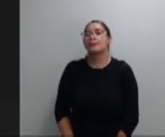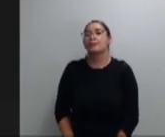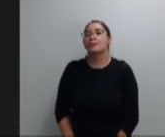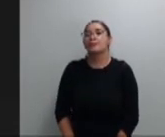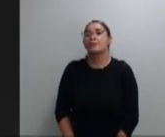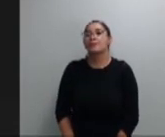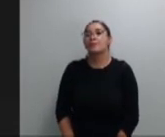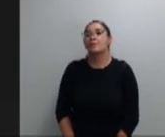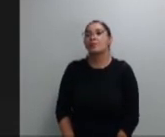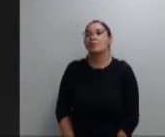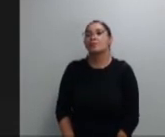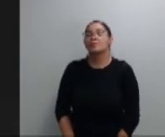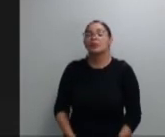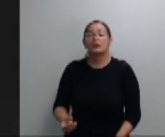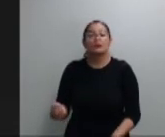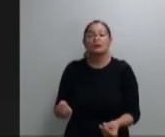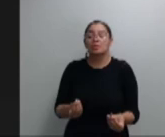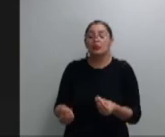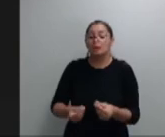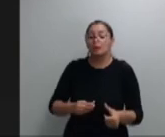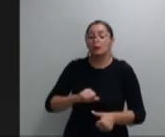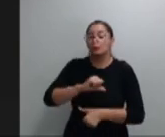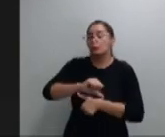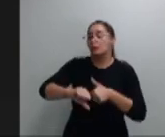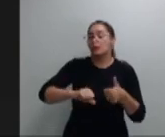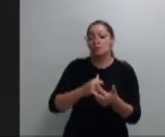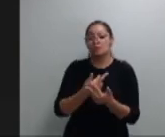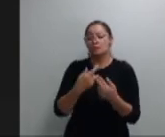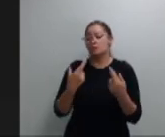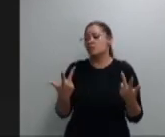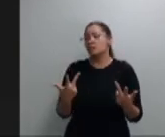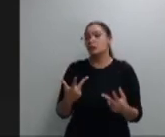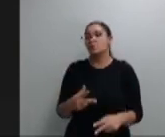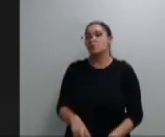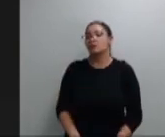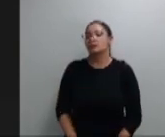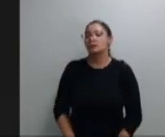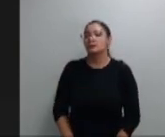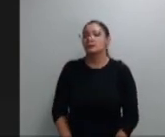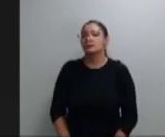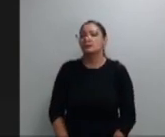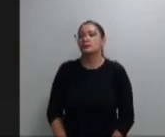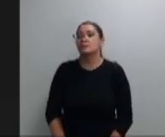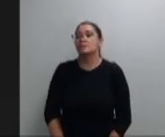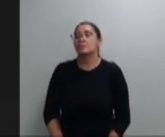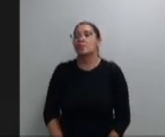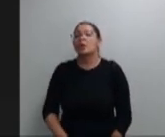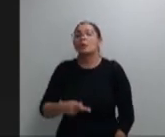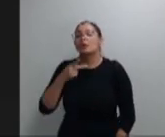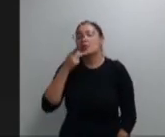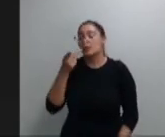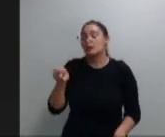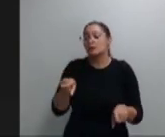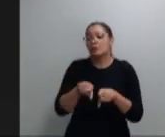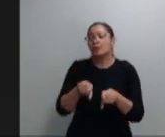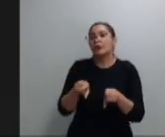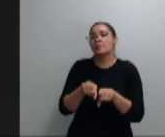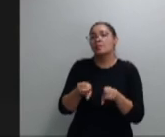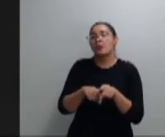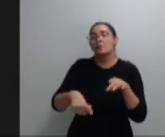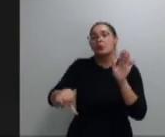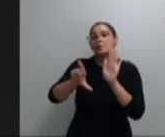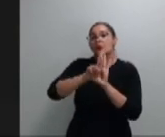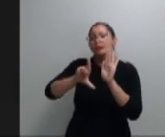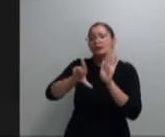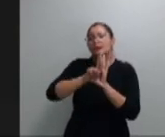tratado de modo diferenciado a outra coisa eu queria falar no parágrafo 4 você mencionou muito o parágrafo 4 da lei onde